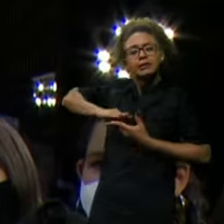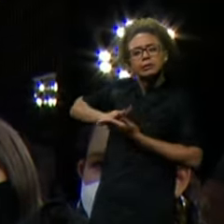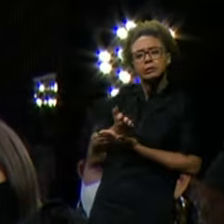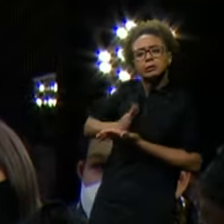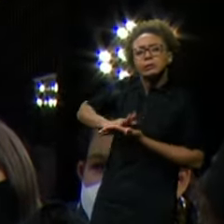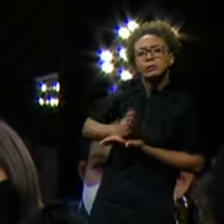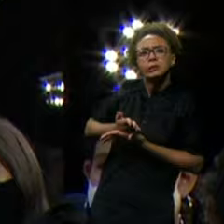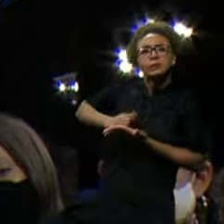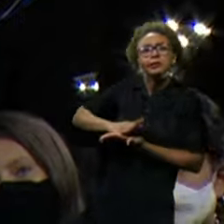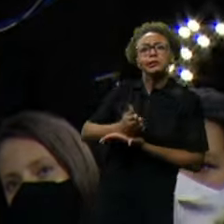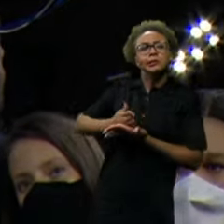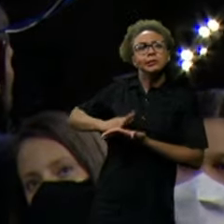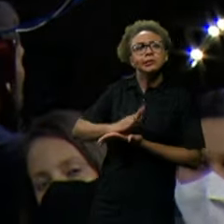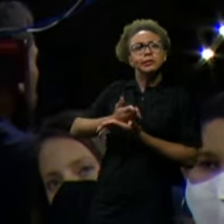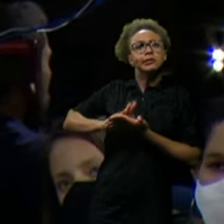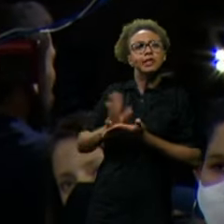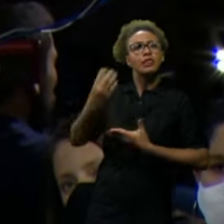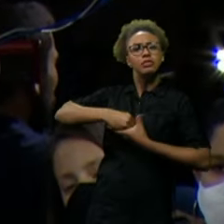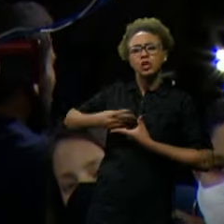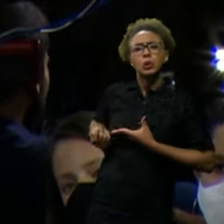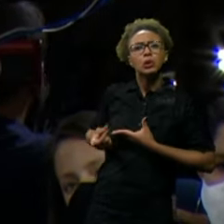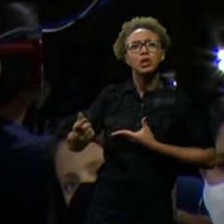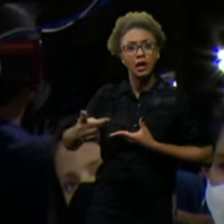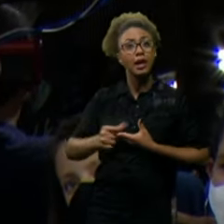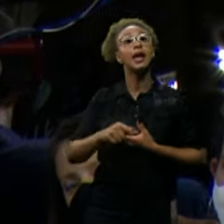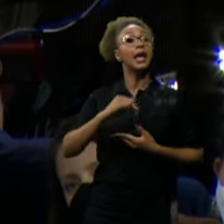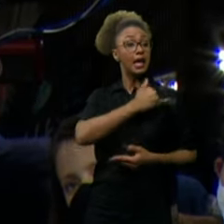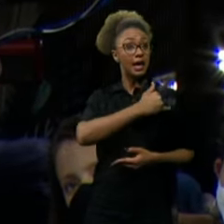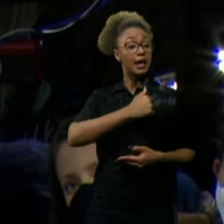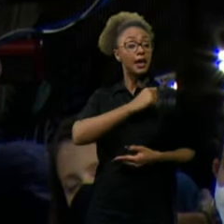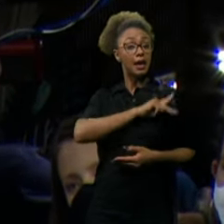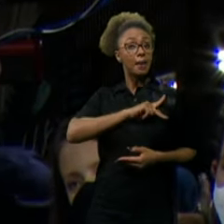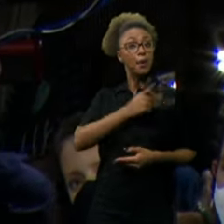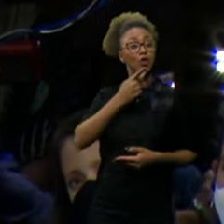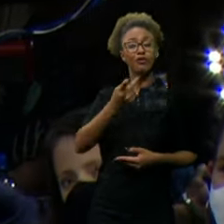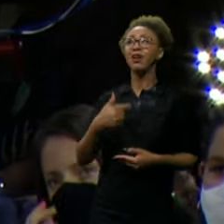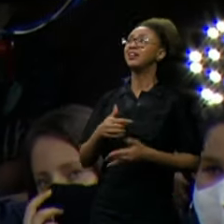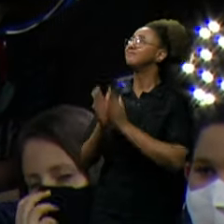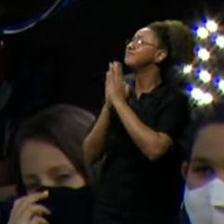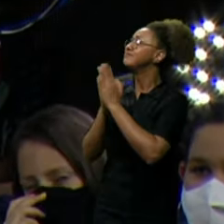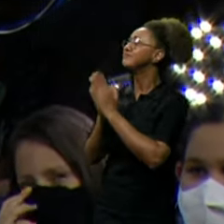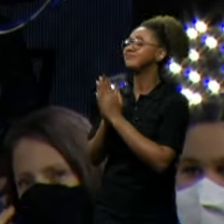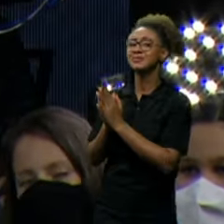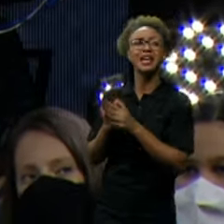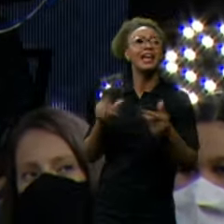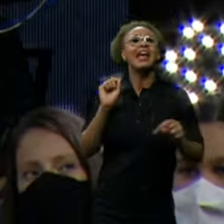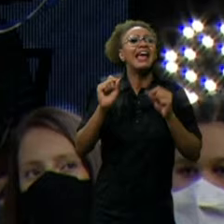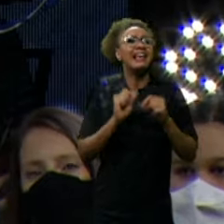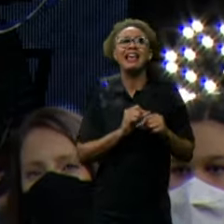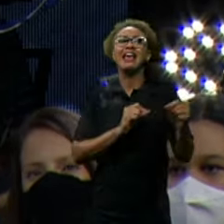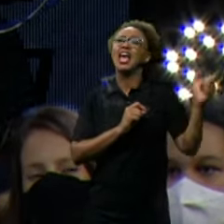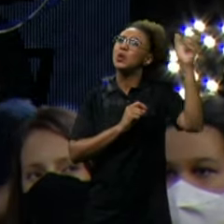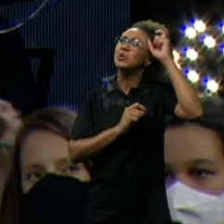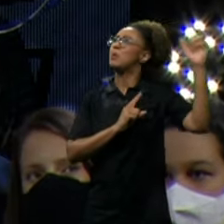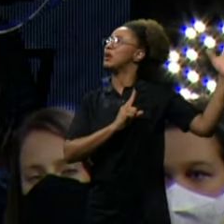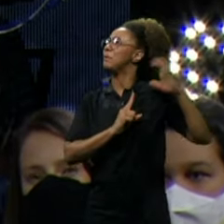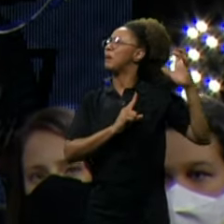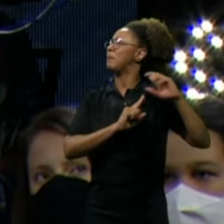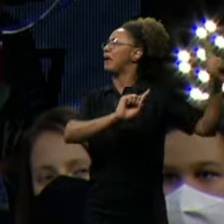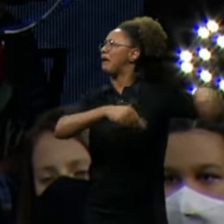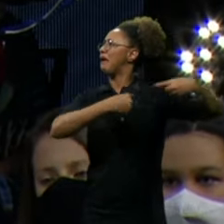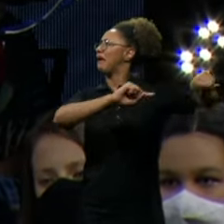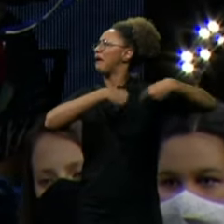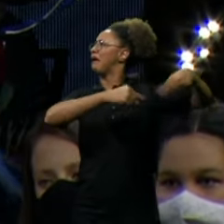mesmo assunto e o mesmo tema tem o tira de mim essa espinho eu não tô nem ligando para o mensageiro de satanás que de tempo em tempo